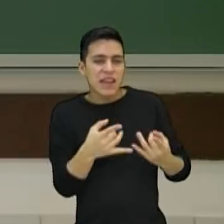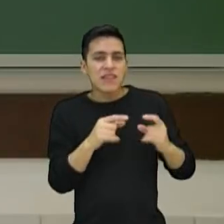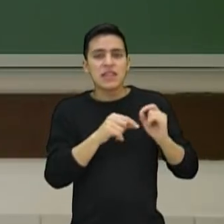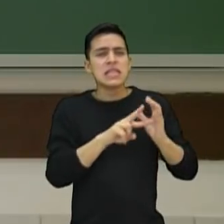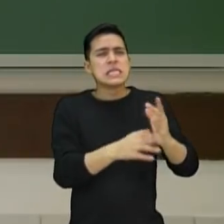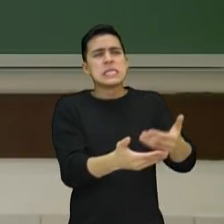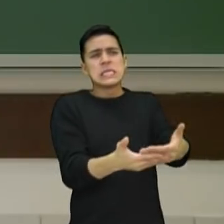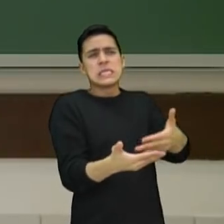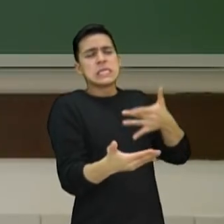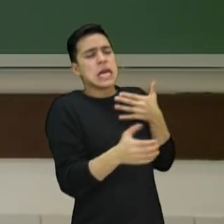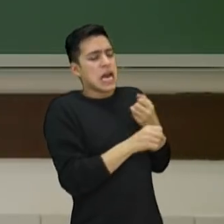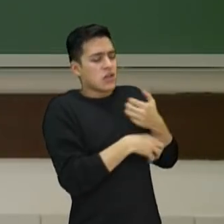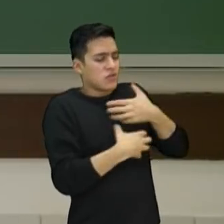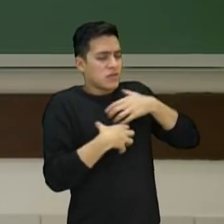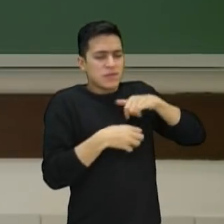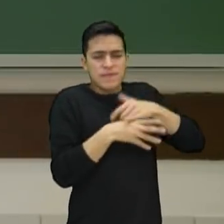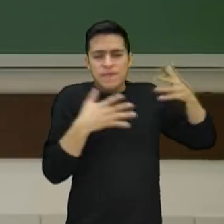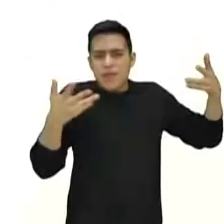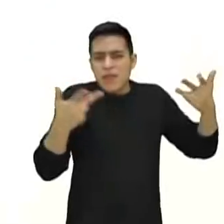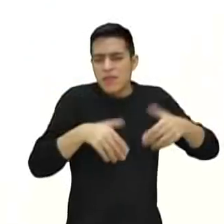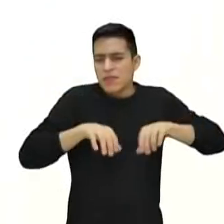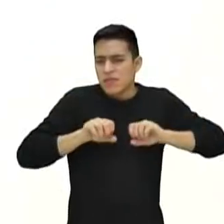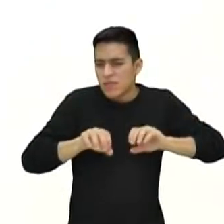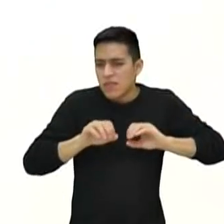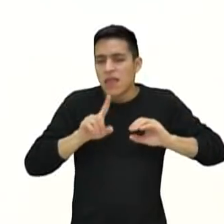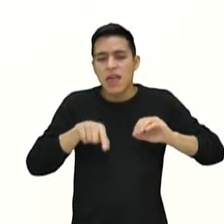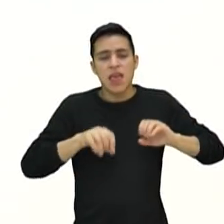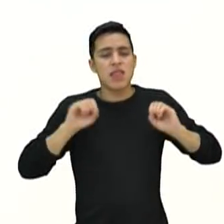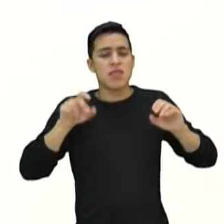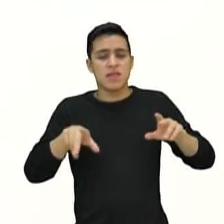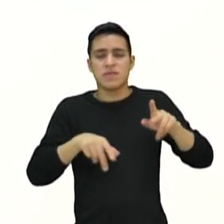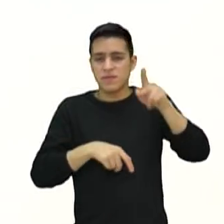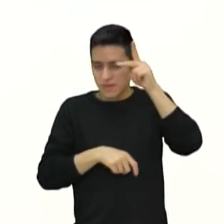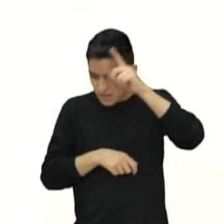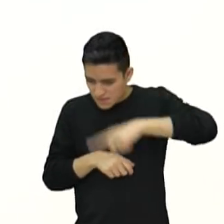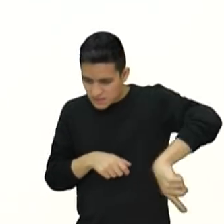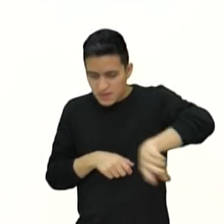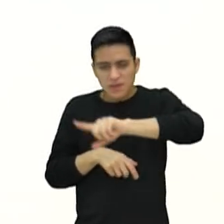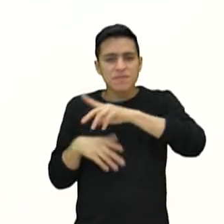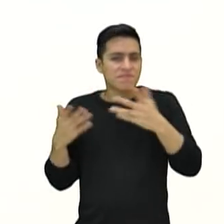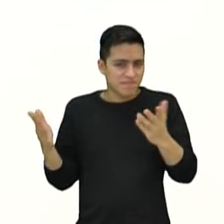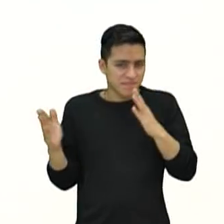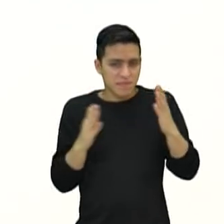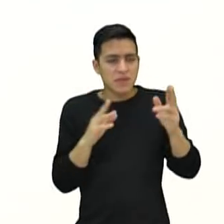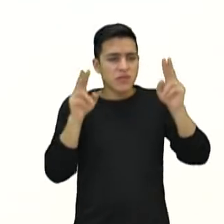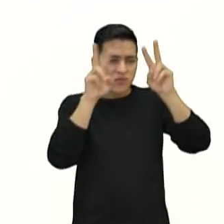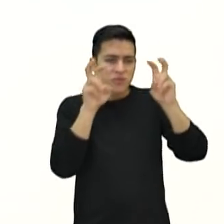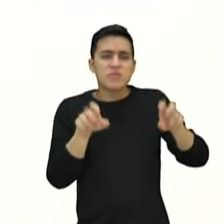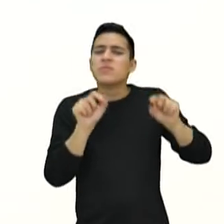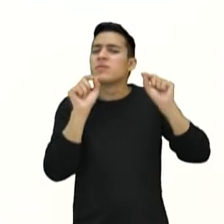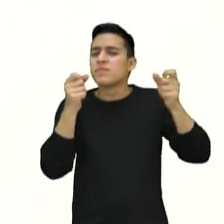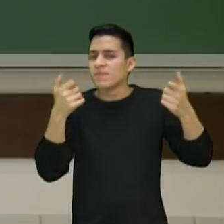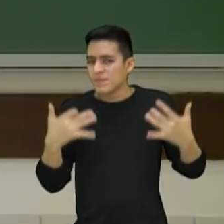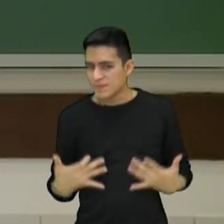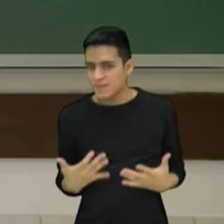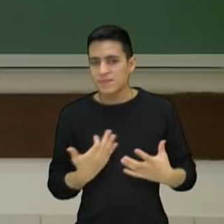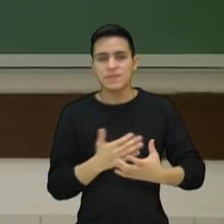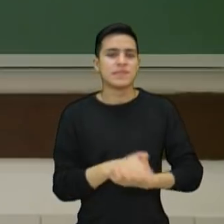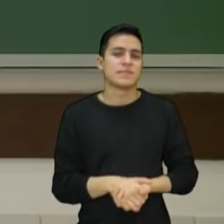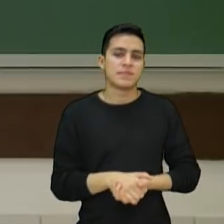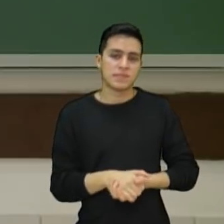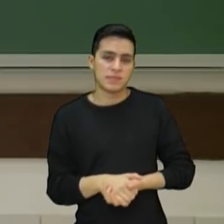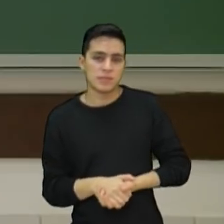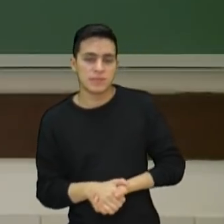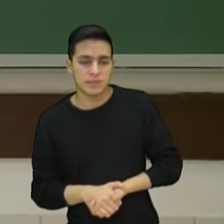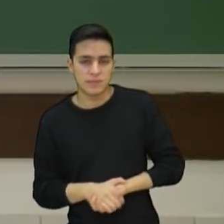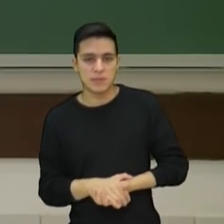Então, só pode ser o quê? Educação indígena. Ele antecipa o que ele vai dizer exatamente no título, certo?